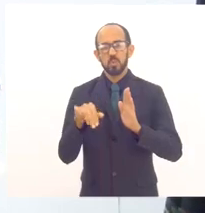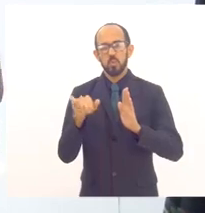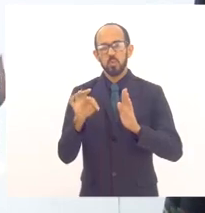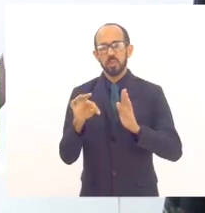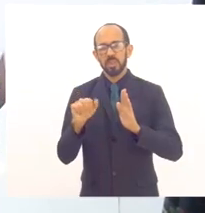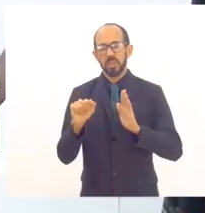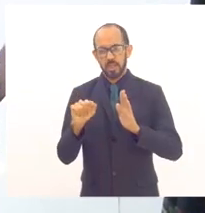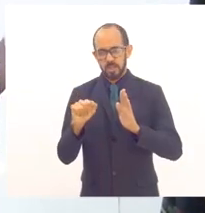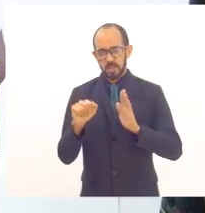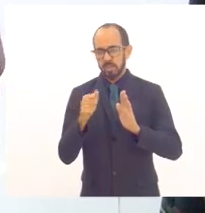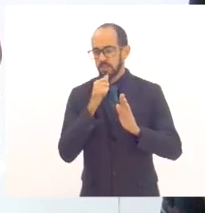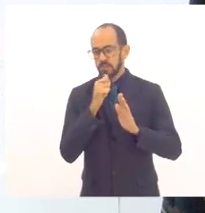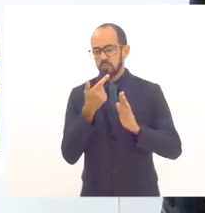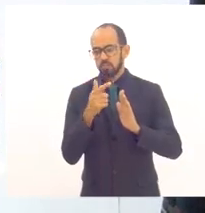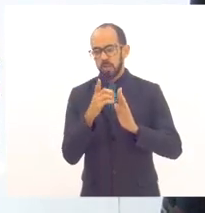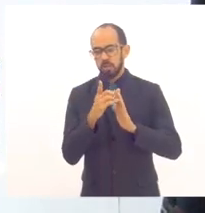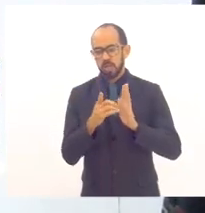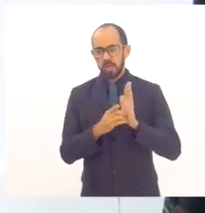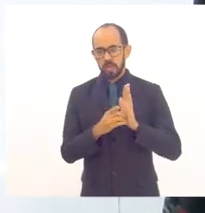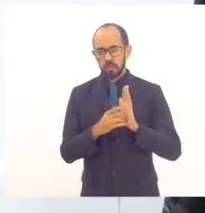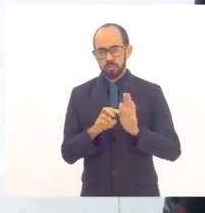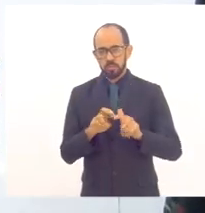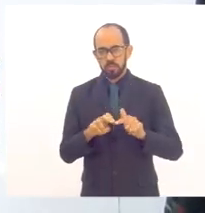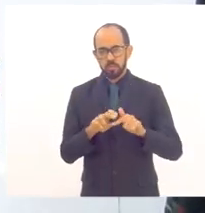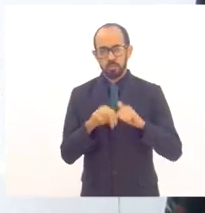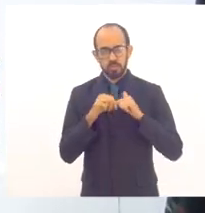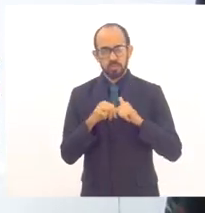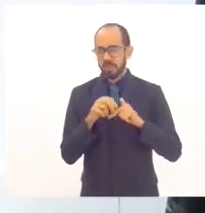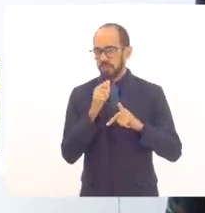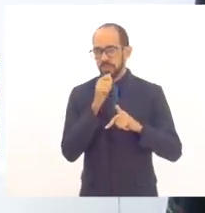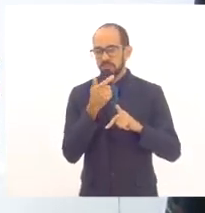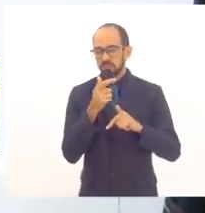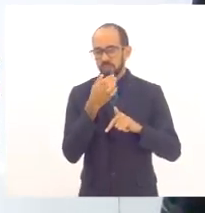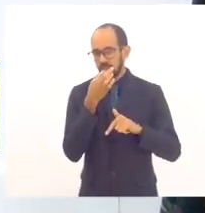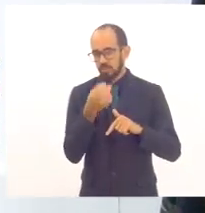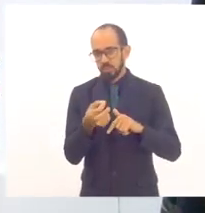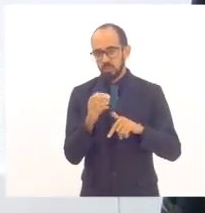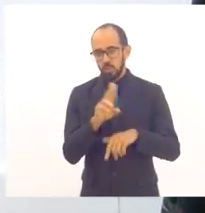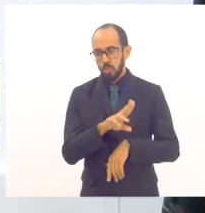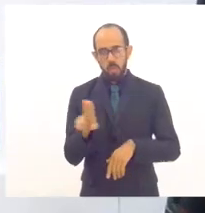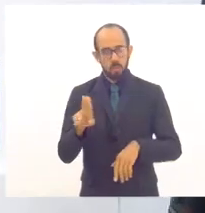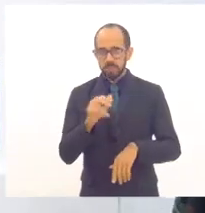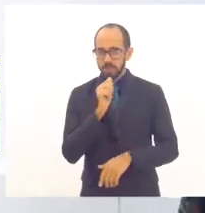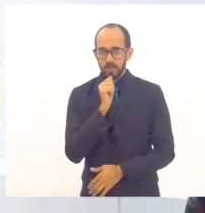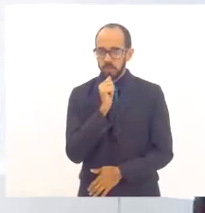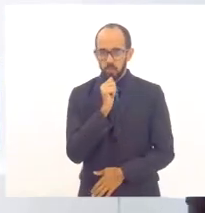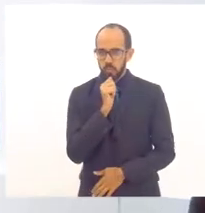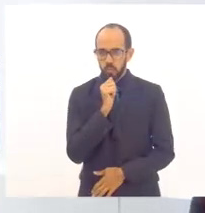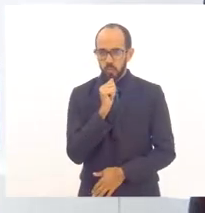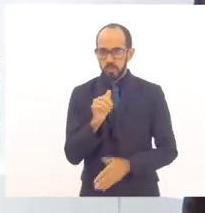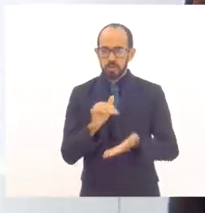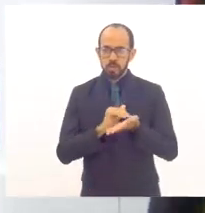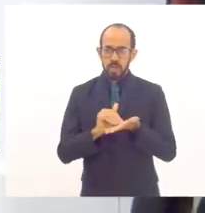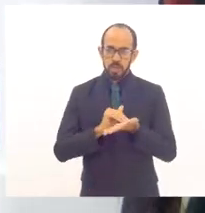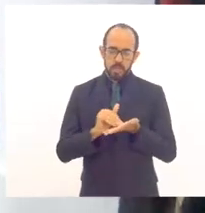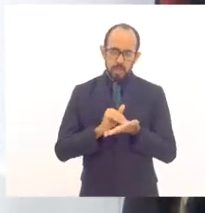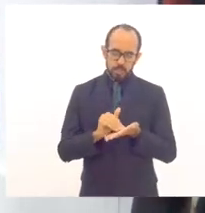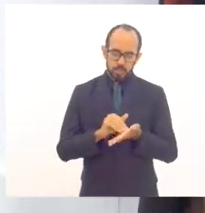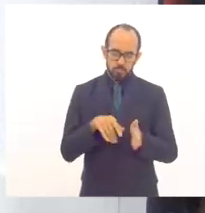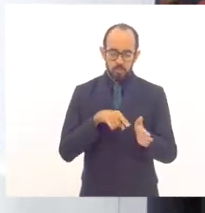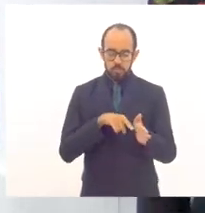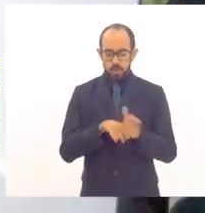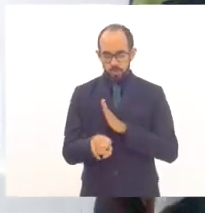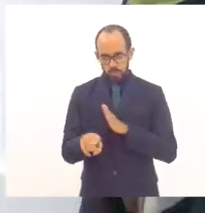não existir, não existe nenhuma indicação de nomes. Não existe. As secretarias que foram